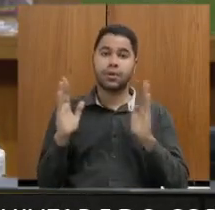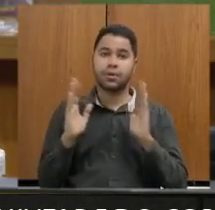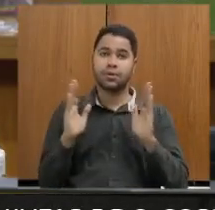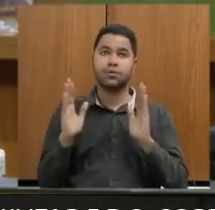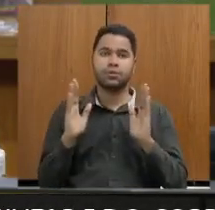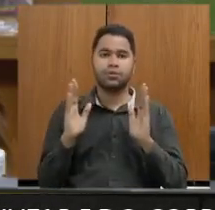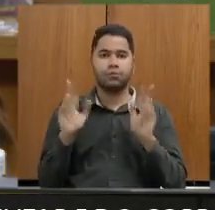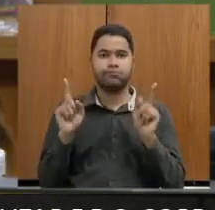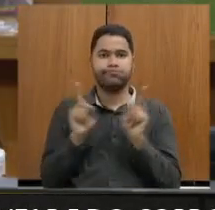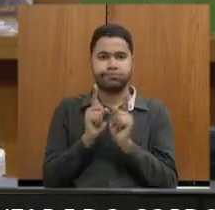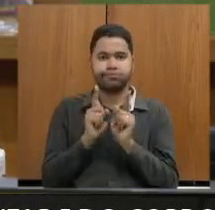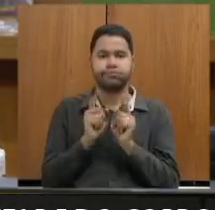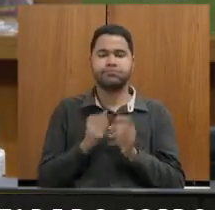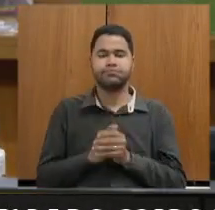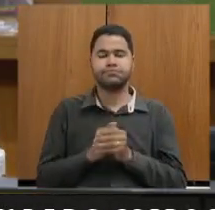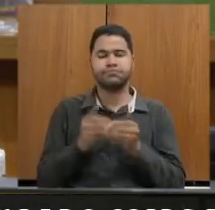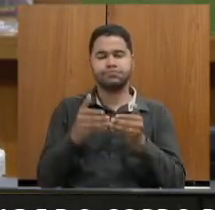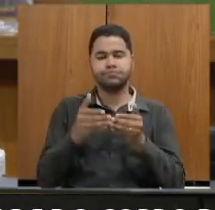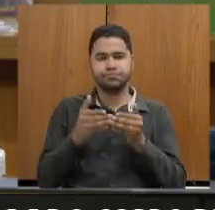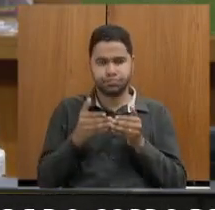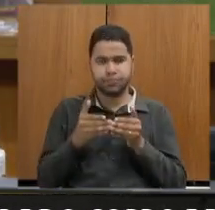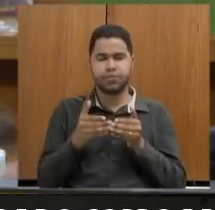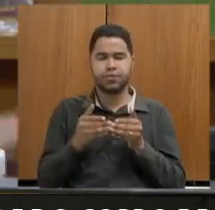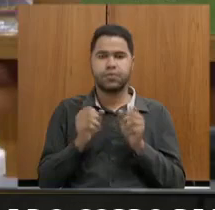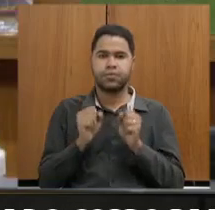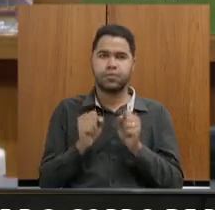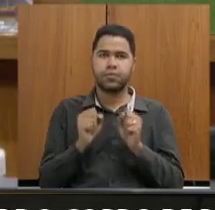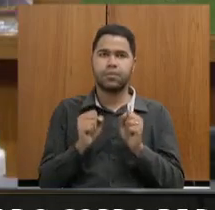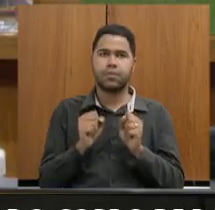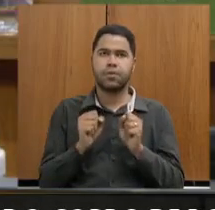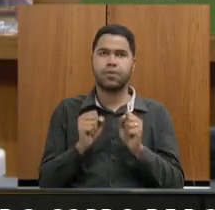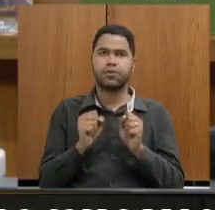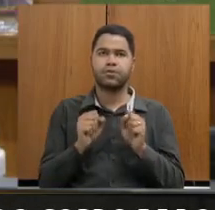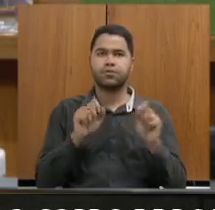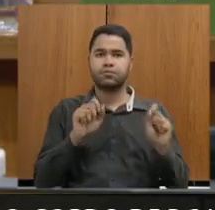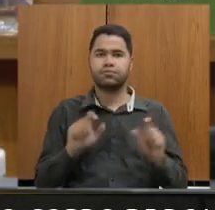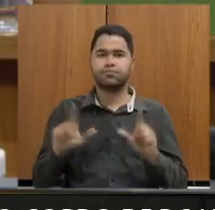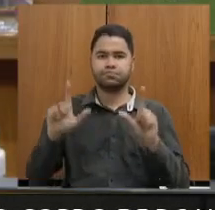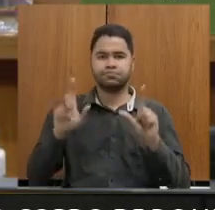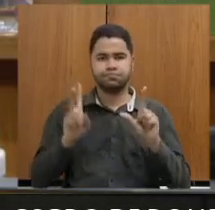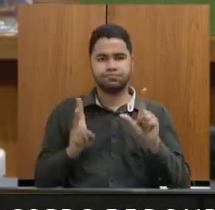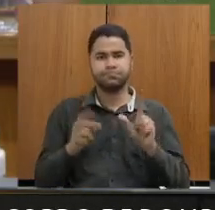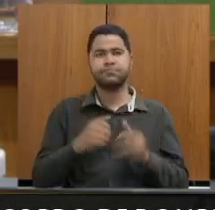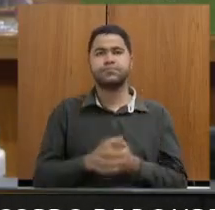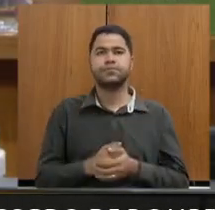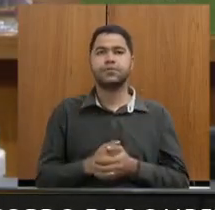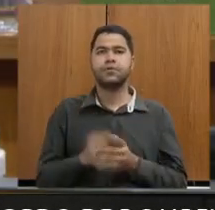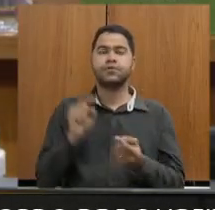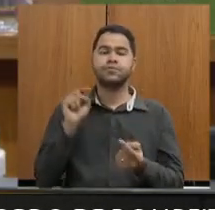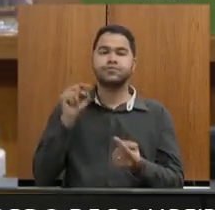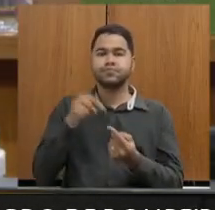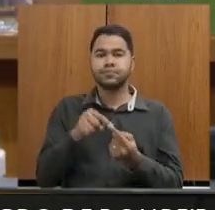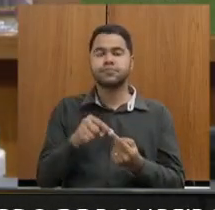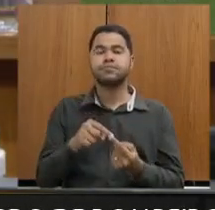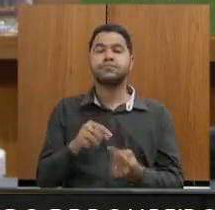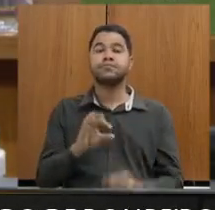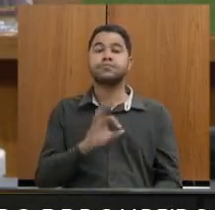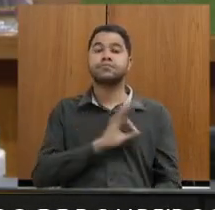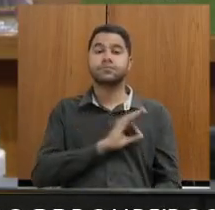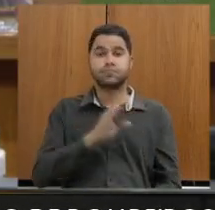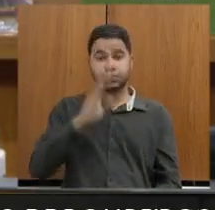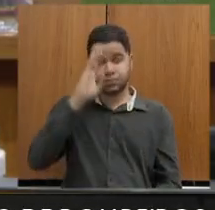curto por favor pode ir e pode dar sequência a missão da polícia militar é